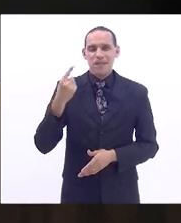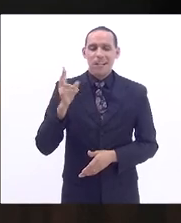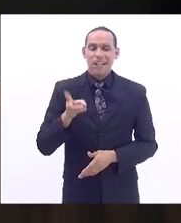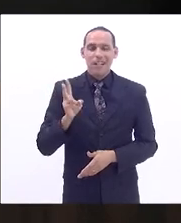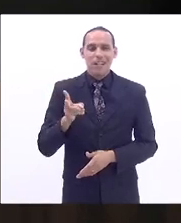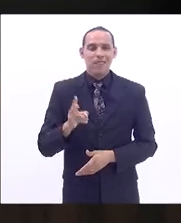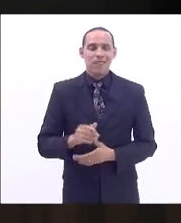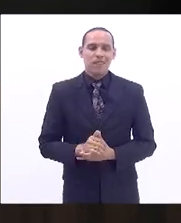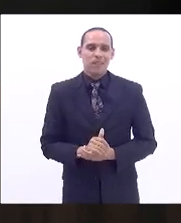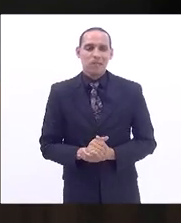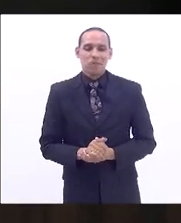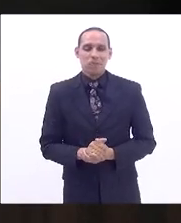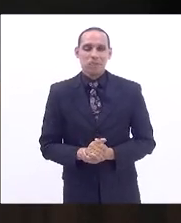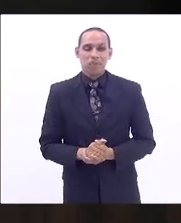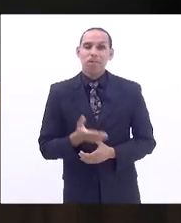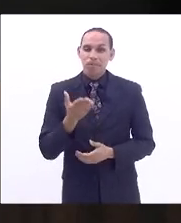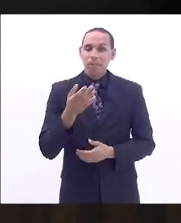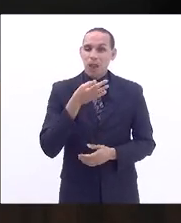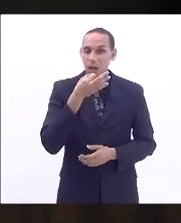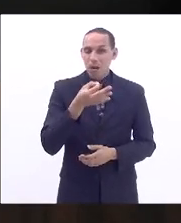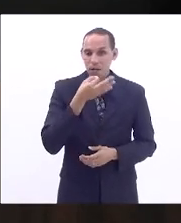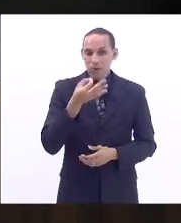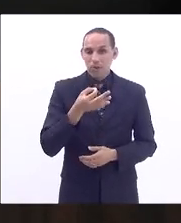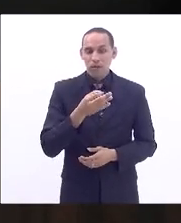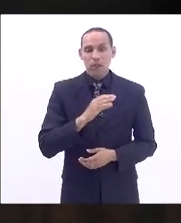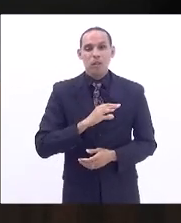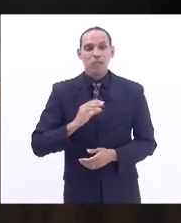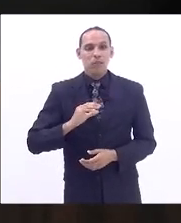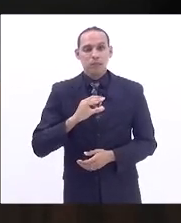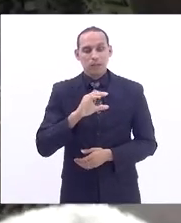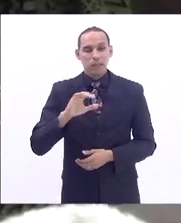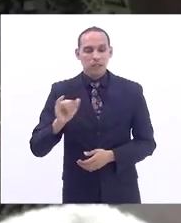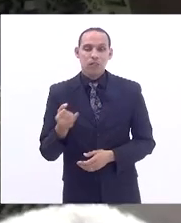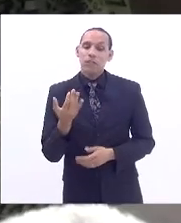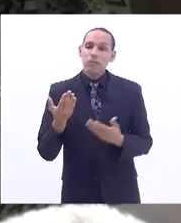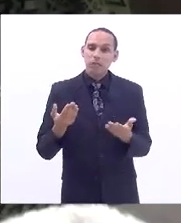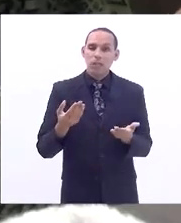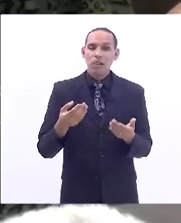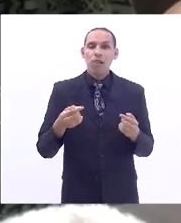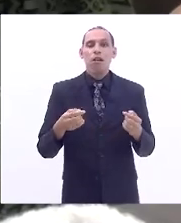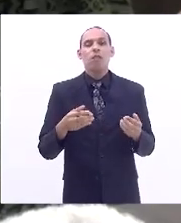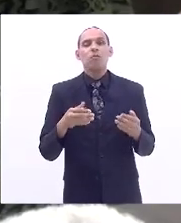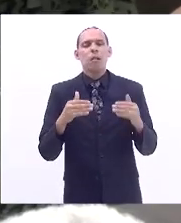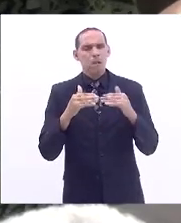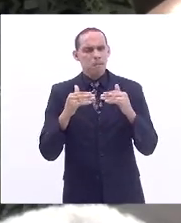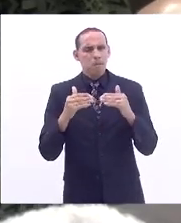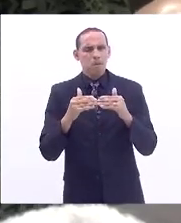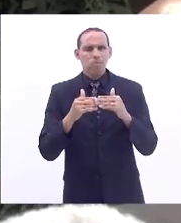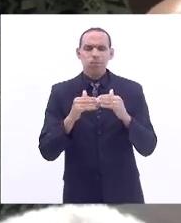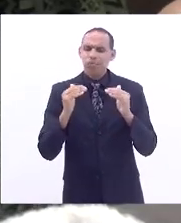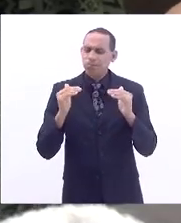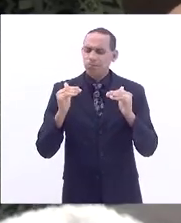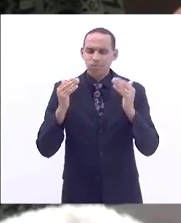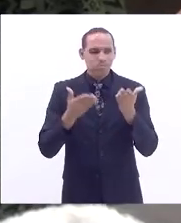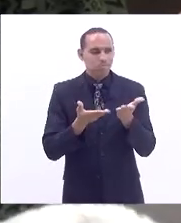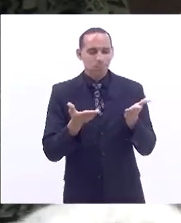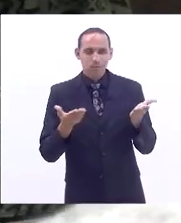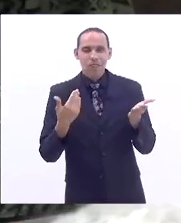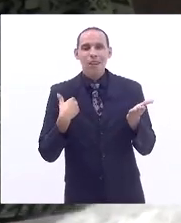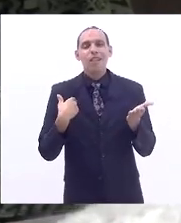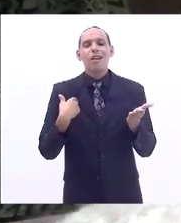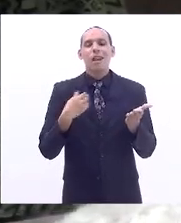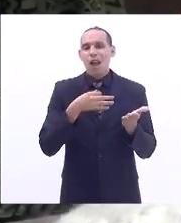Líder para que possa emitir parecer pela criança em frente em vista do acordo de elevado nível eu